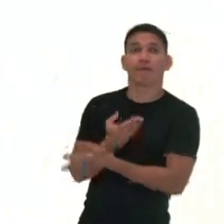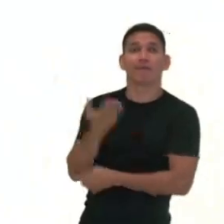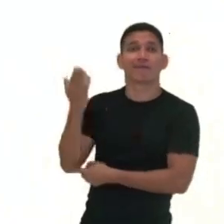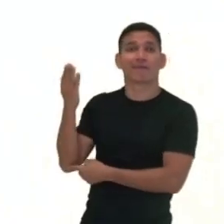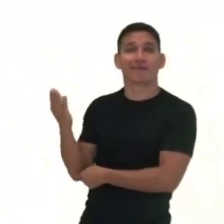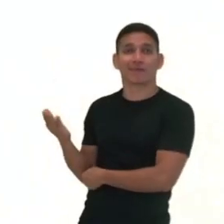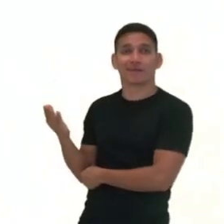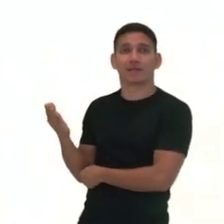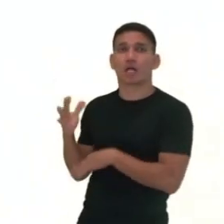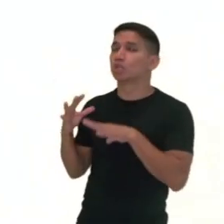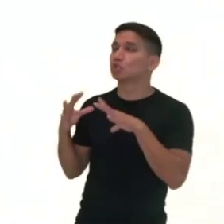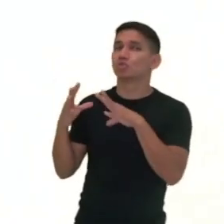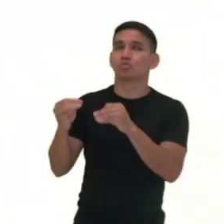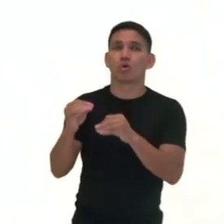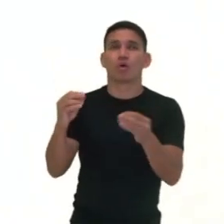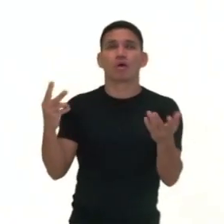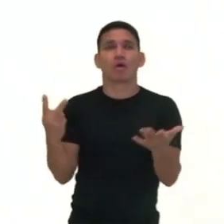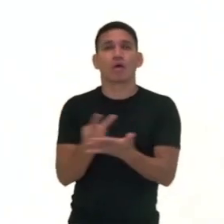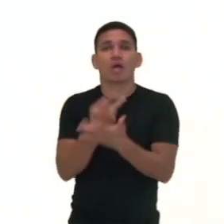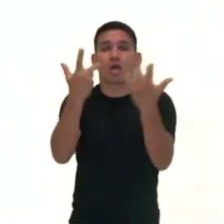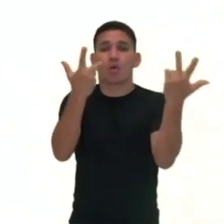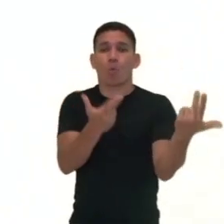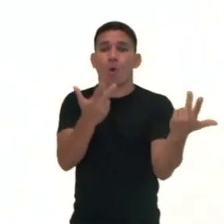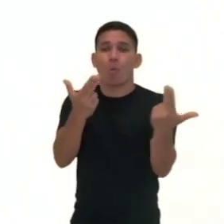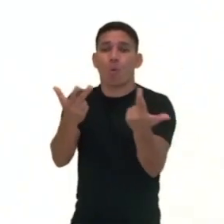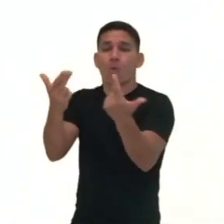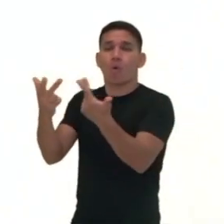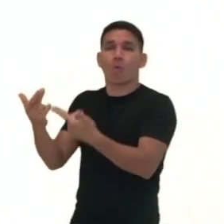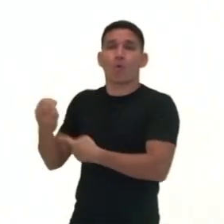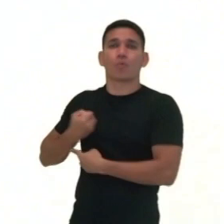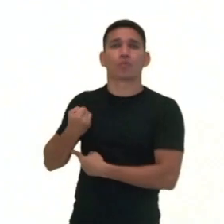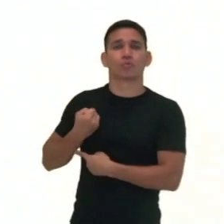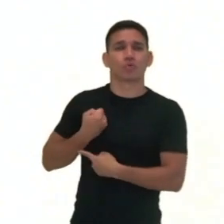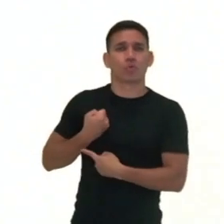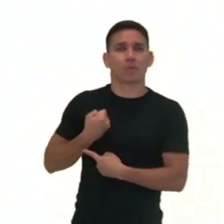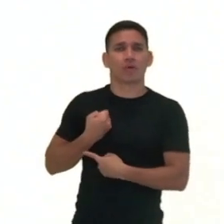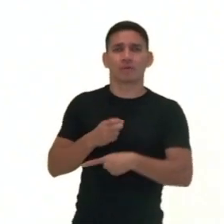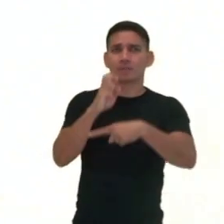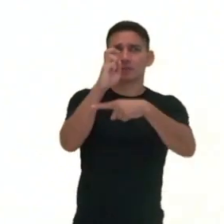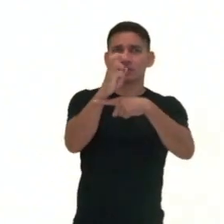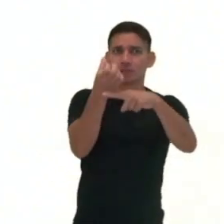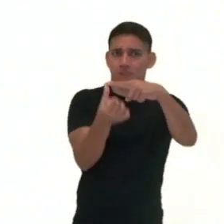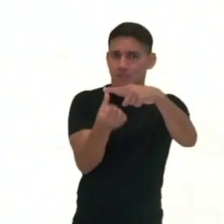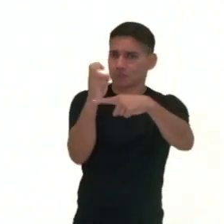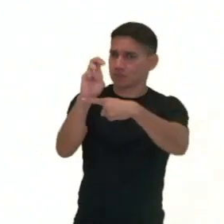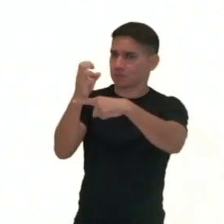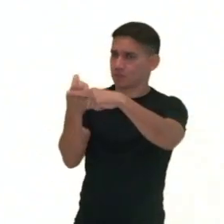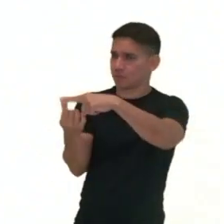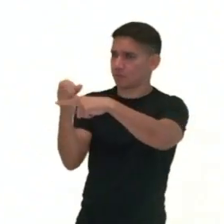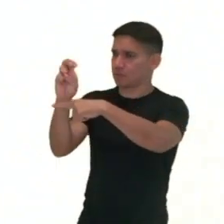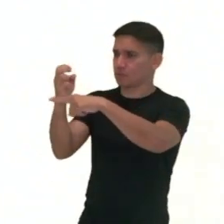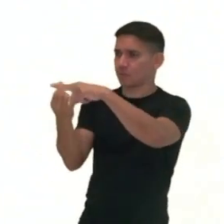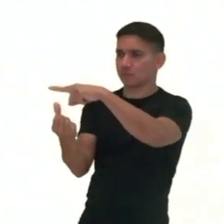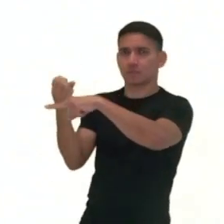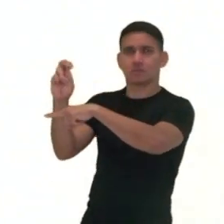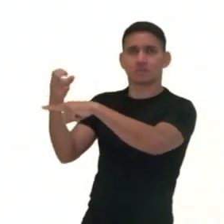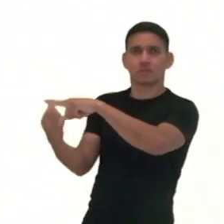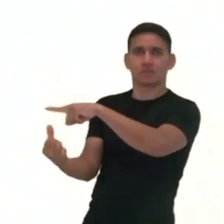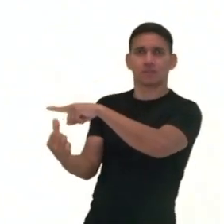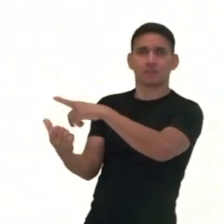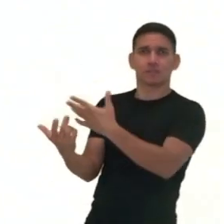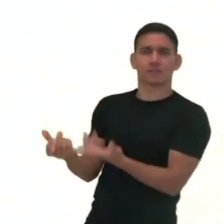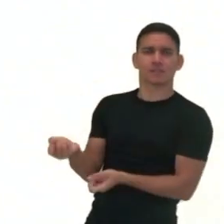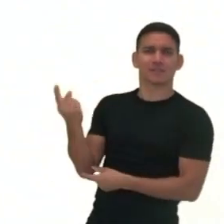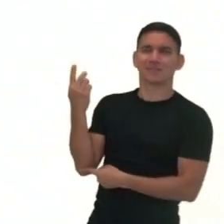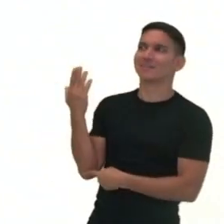acontece. Todas elas ficam com o mesmo valor. Todas elas vão ser serão